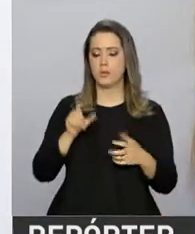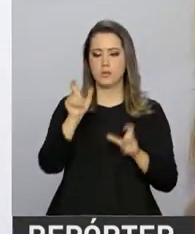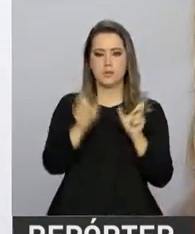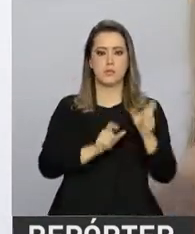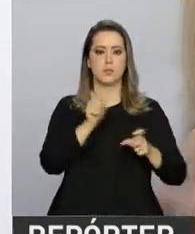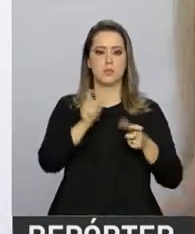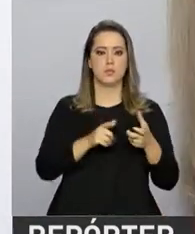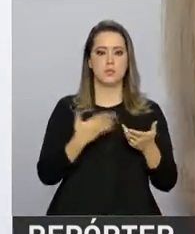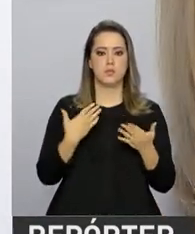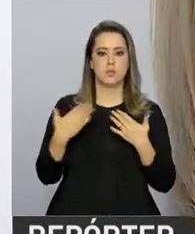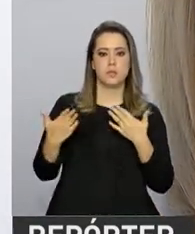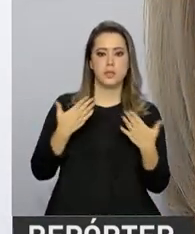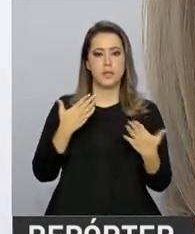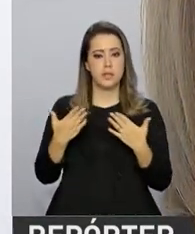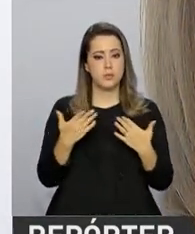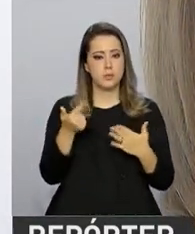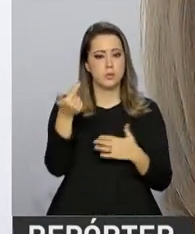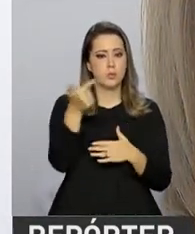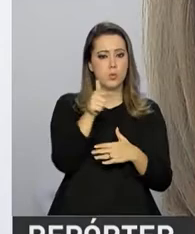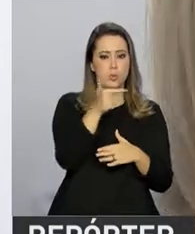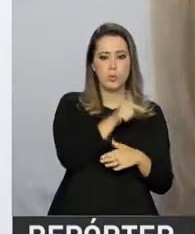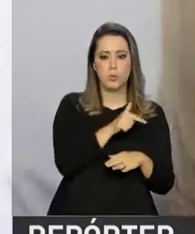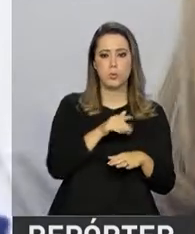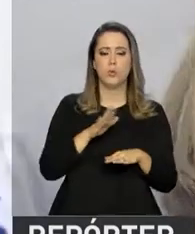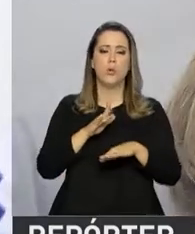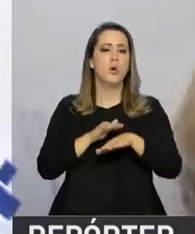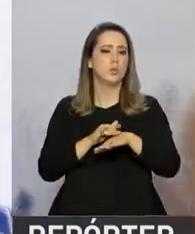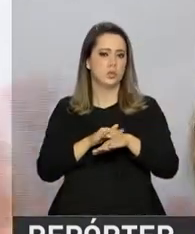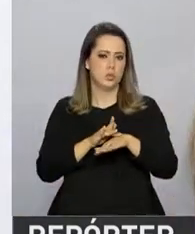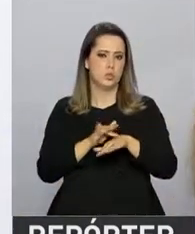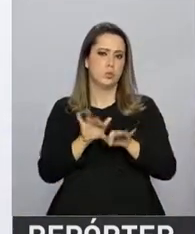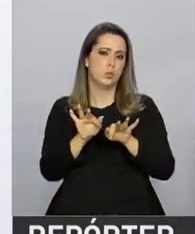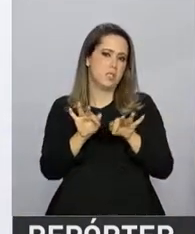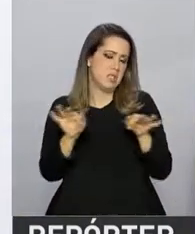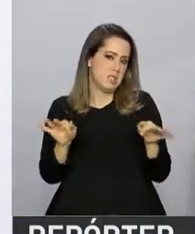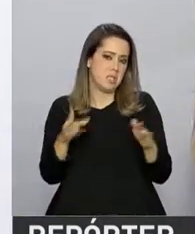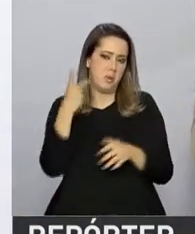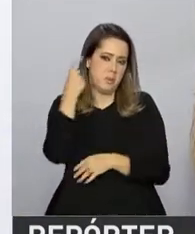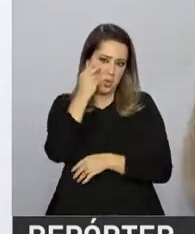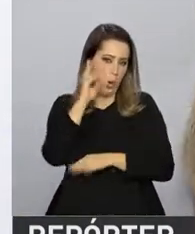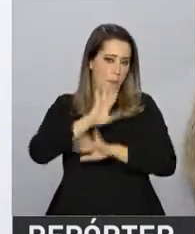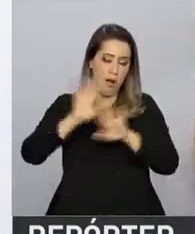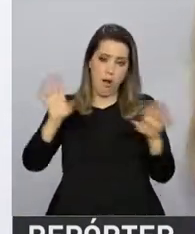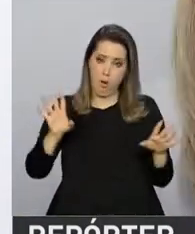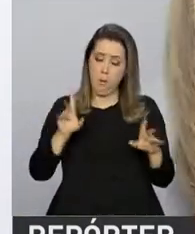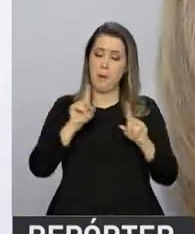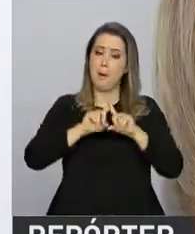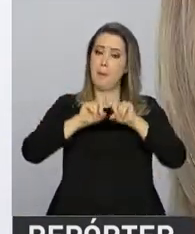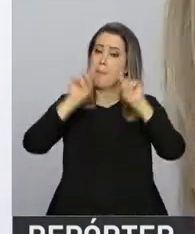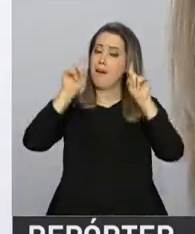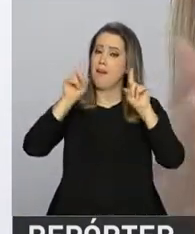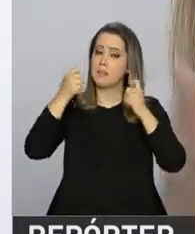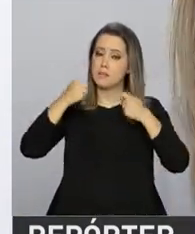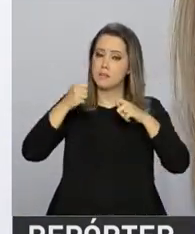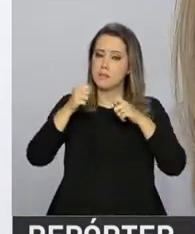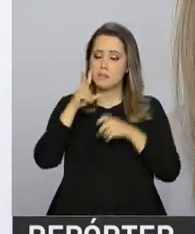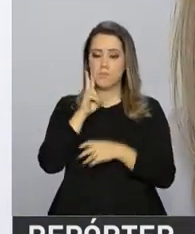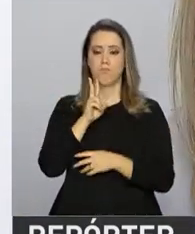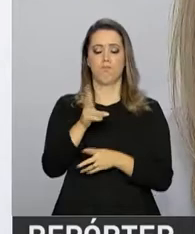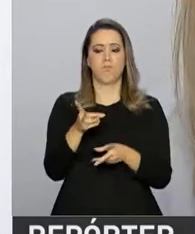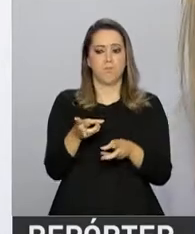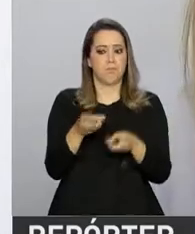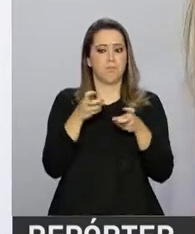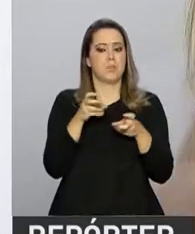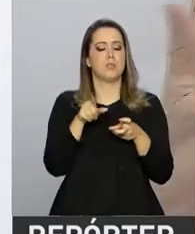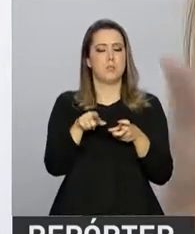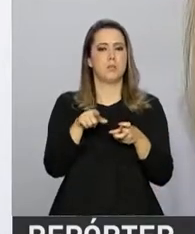ele assemelha-se muito aos sinais e sintomas das doenças comuns de infância, não é? Então, a gente bate